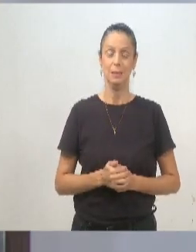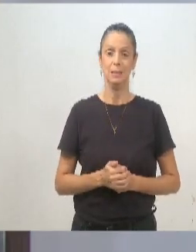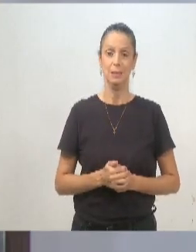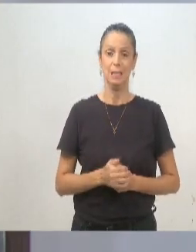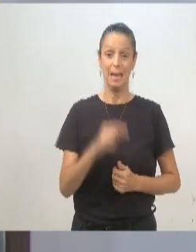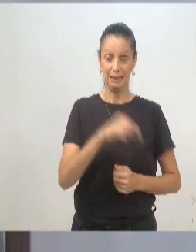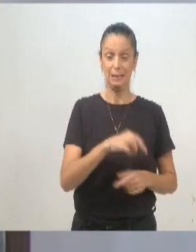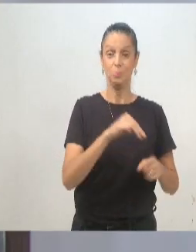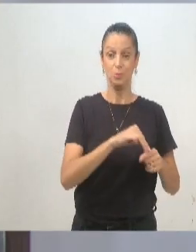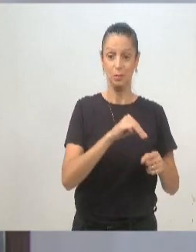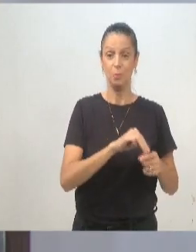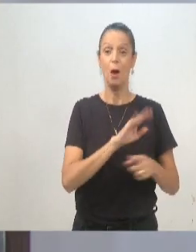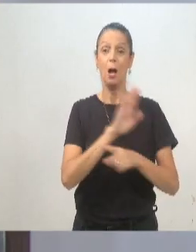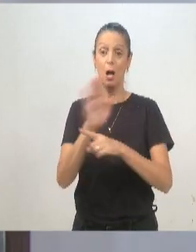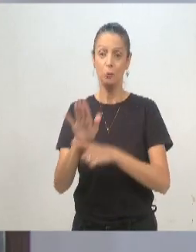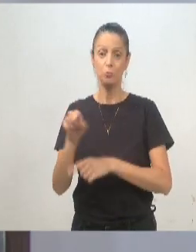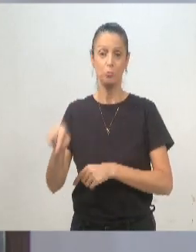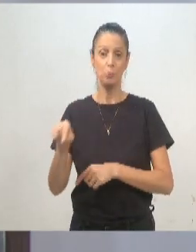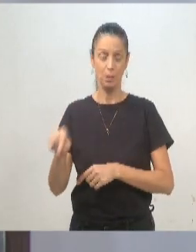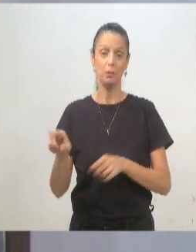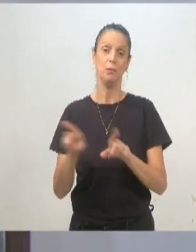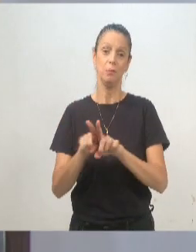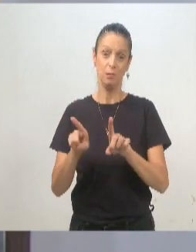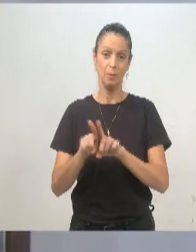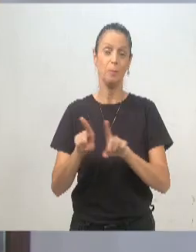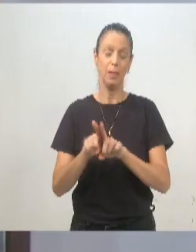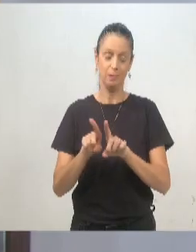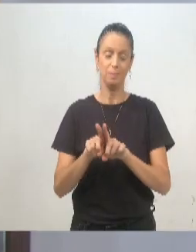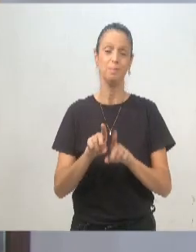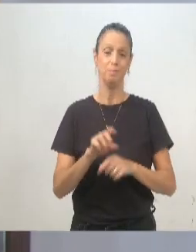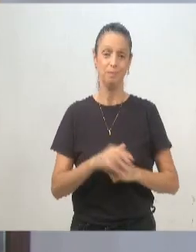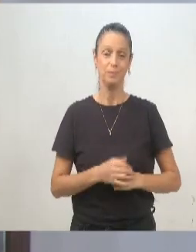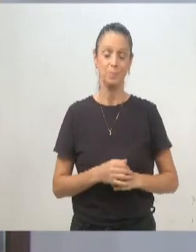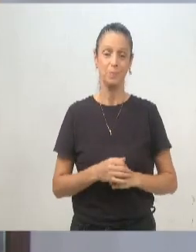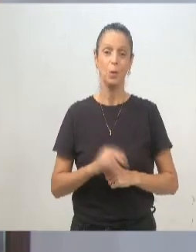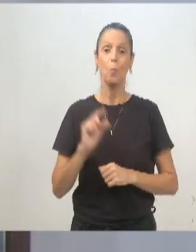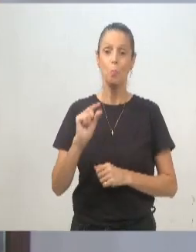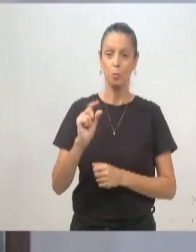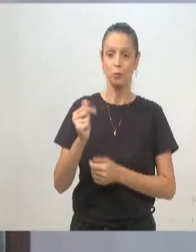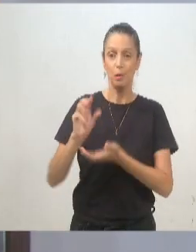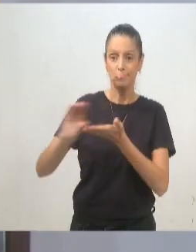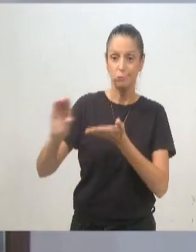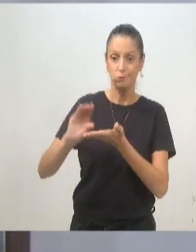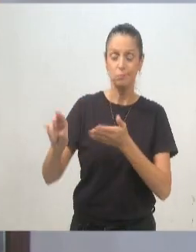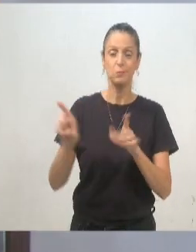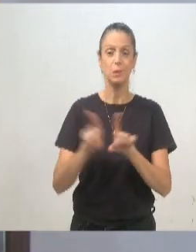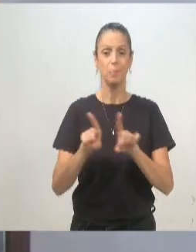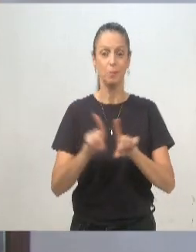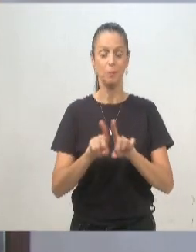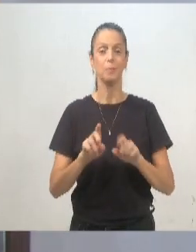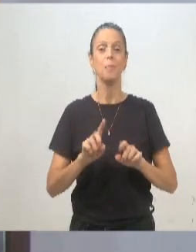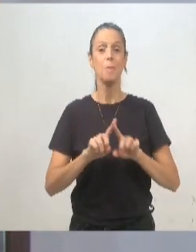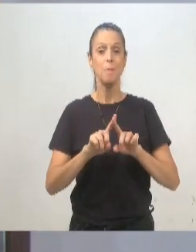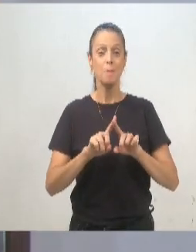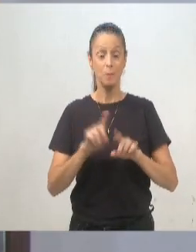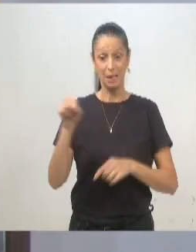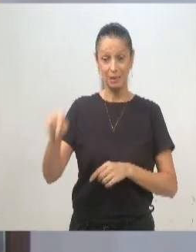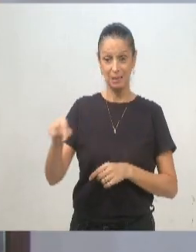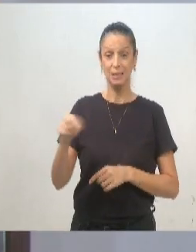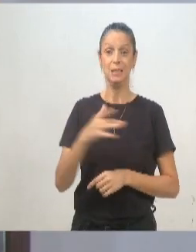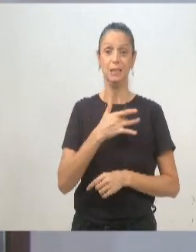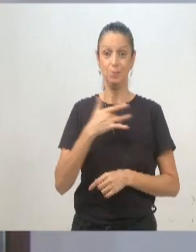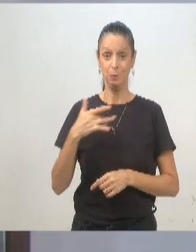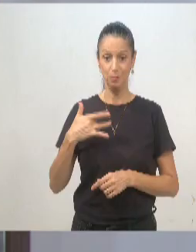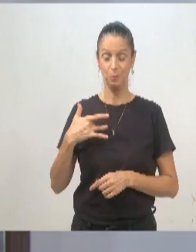em saúde, se aquilo fosse contemplado, ou fosse possível contemplar dentro do orçamento do município. Só aí, uma diferença